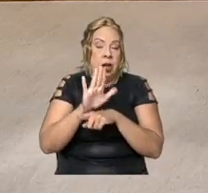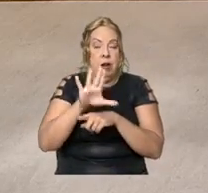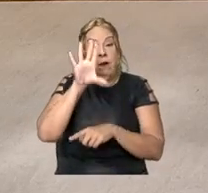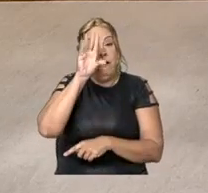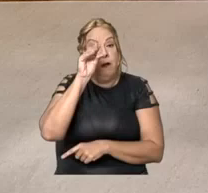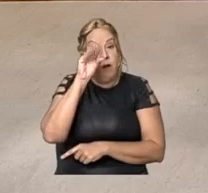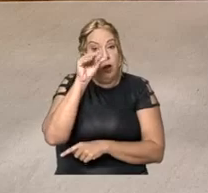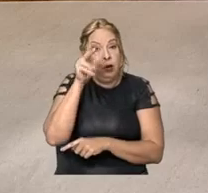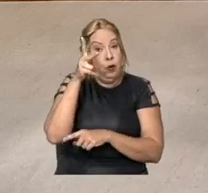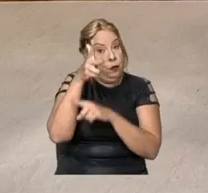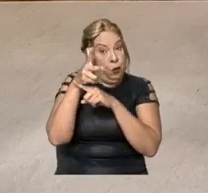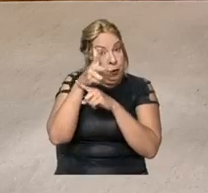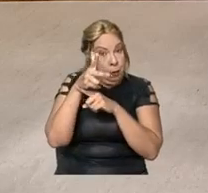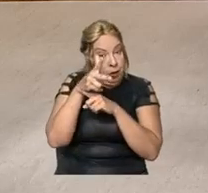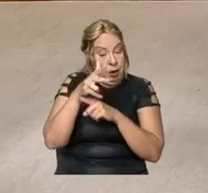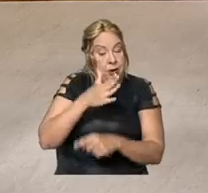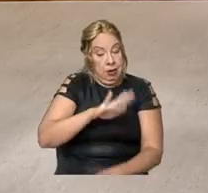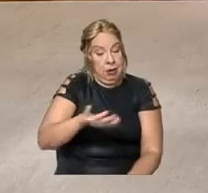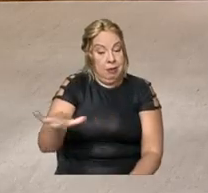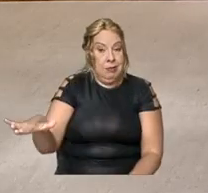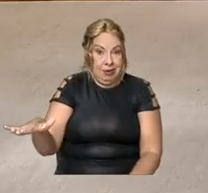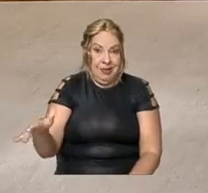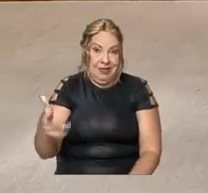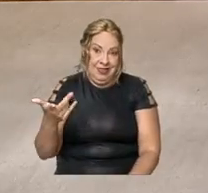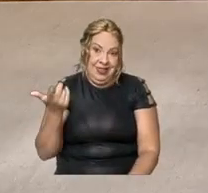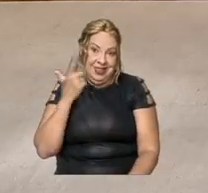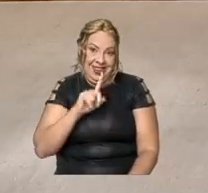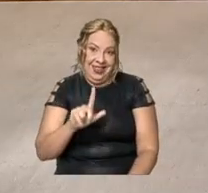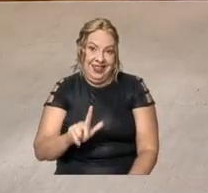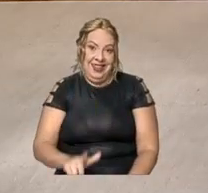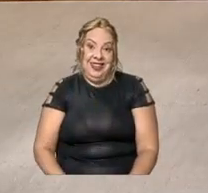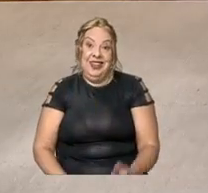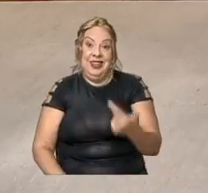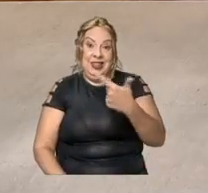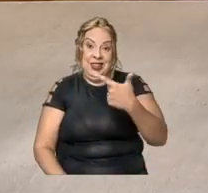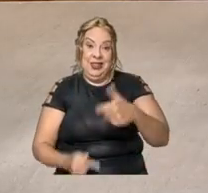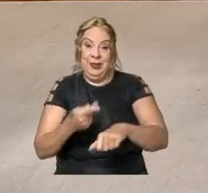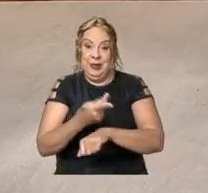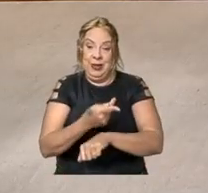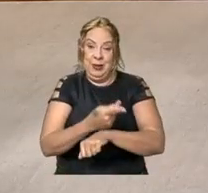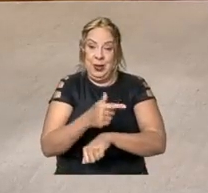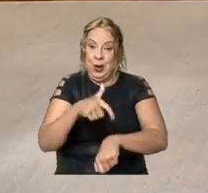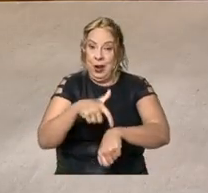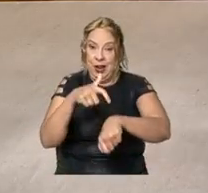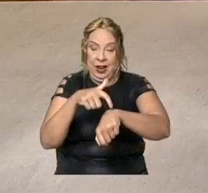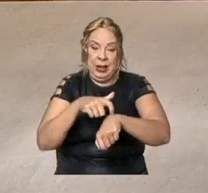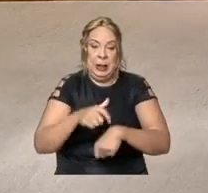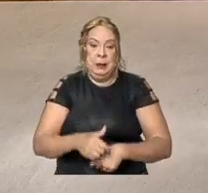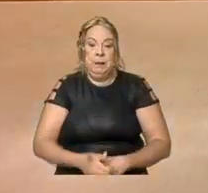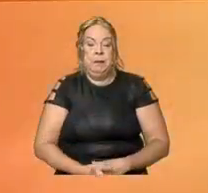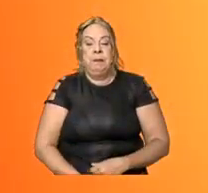pequenos, com alta qualidade. Então simbora, é hora do nosso... Segundo prêmio!